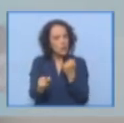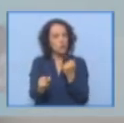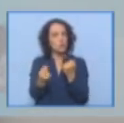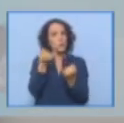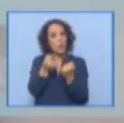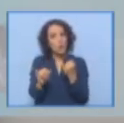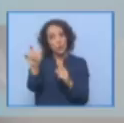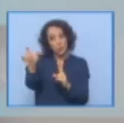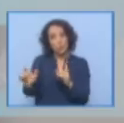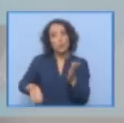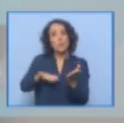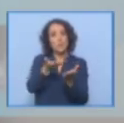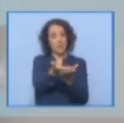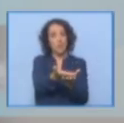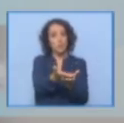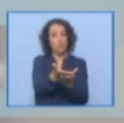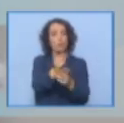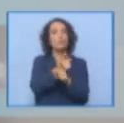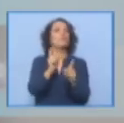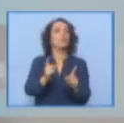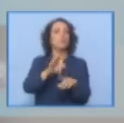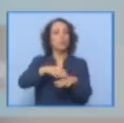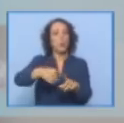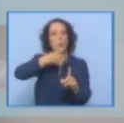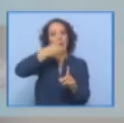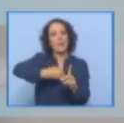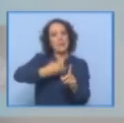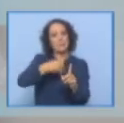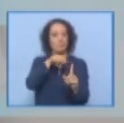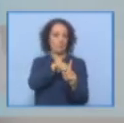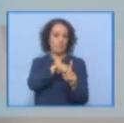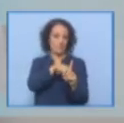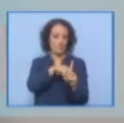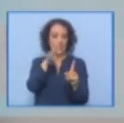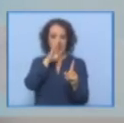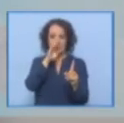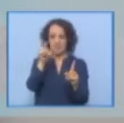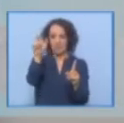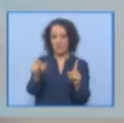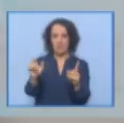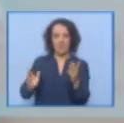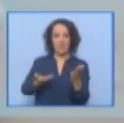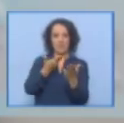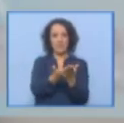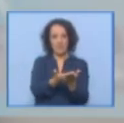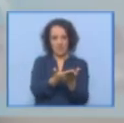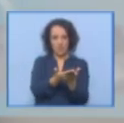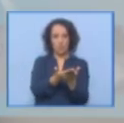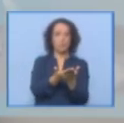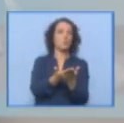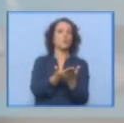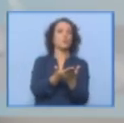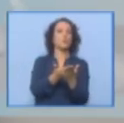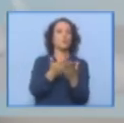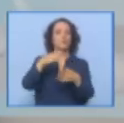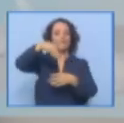próprio candidato, porque tendo em conta a credibilidade daquilo que vai propondo. Quando um candidato é eleito numa determinada premissa, veiculada através das